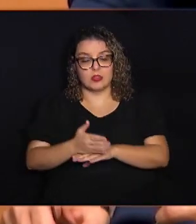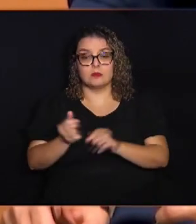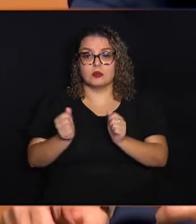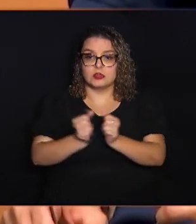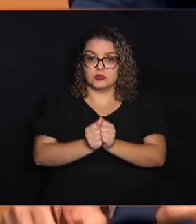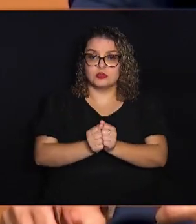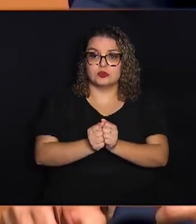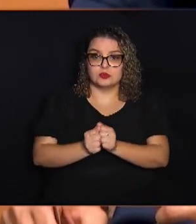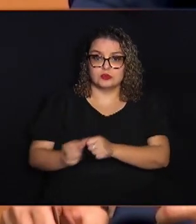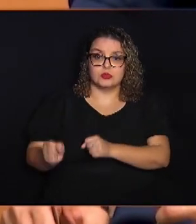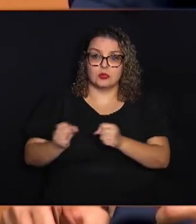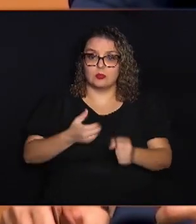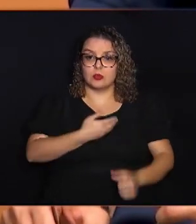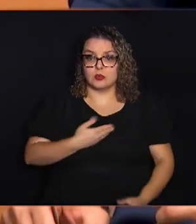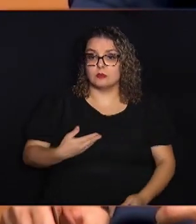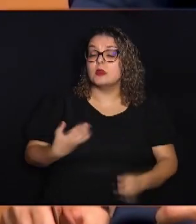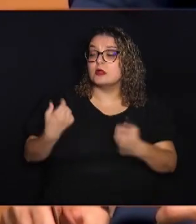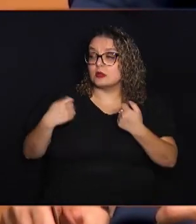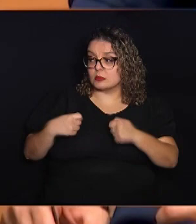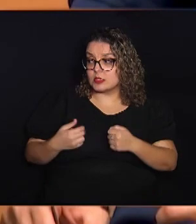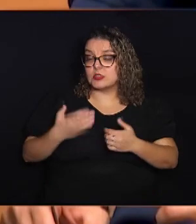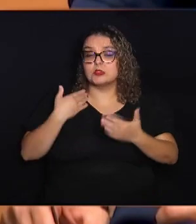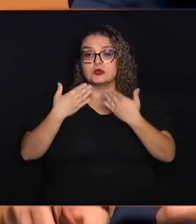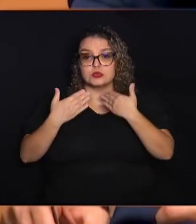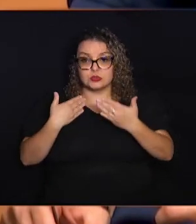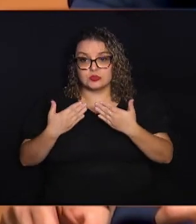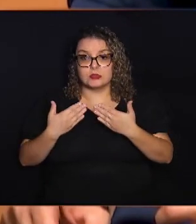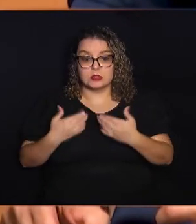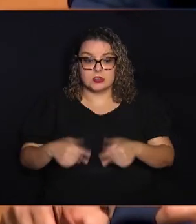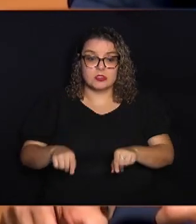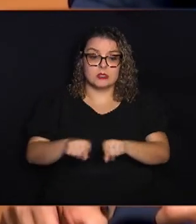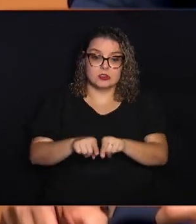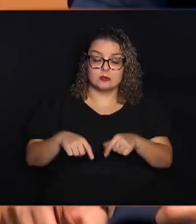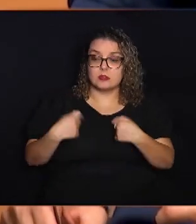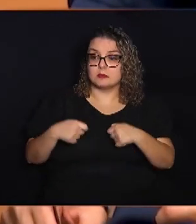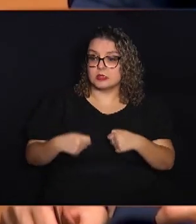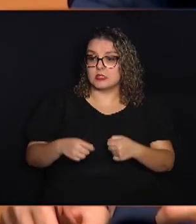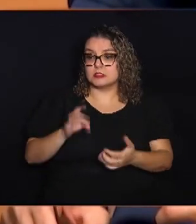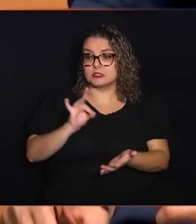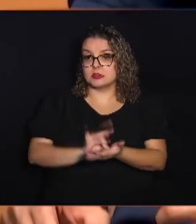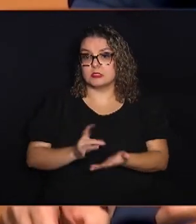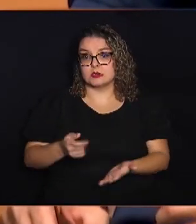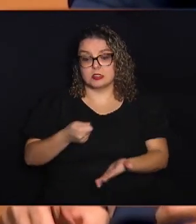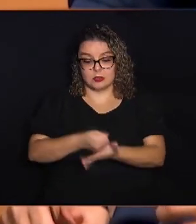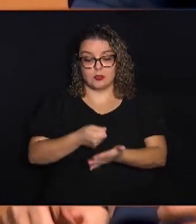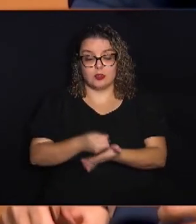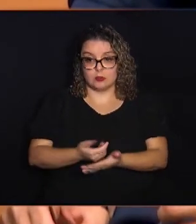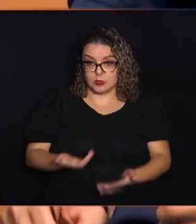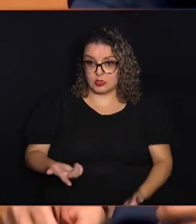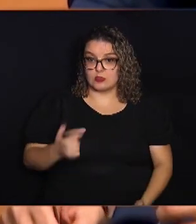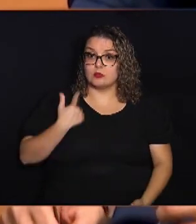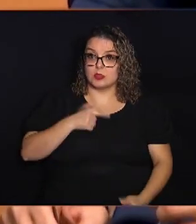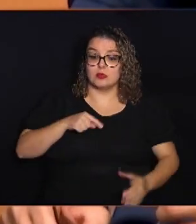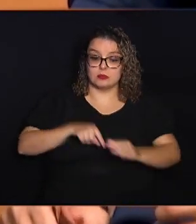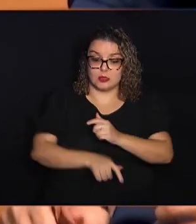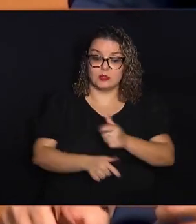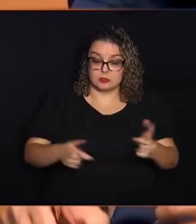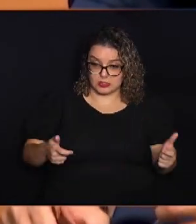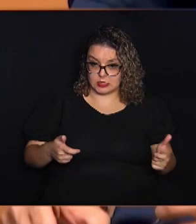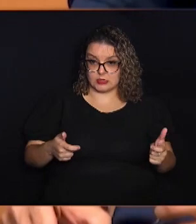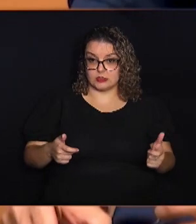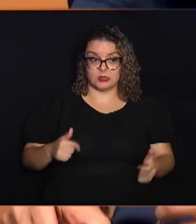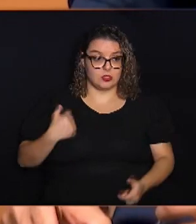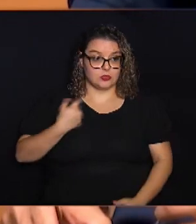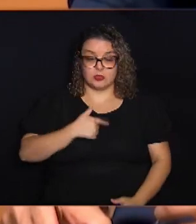poder público. A necessidade do diálogo e a necessidade, sem dúvida, da cobrança, né, para a gente avançar. A gente não